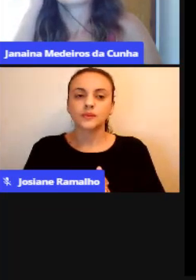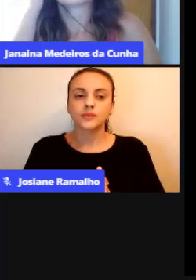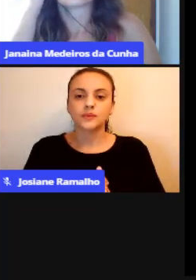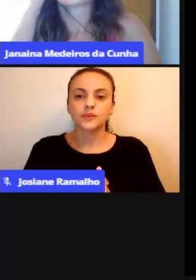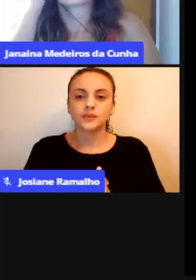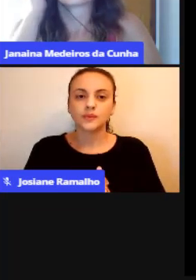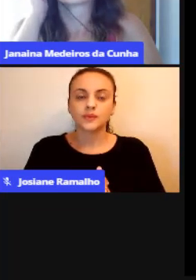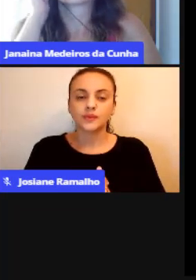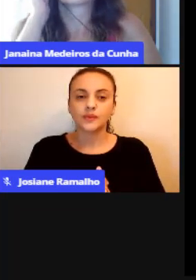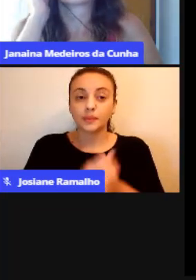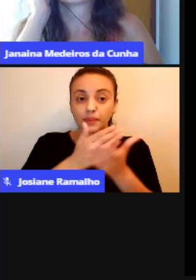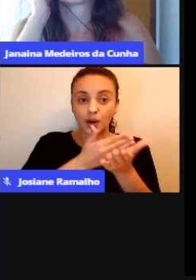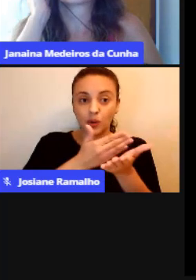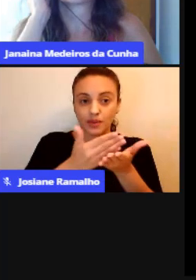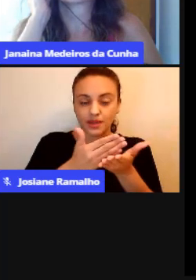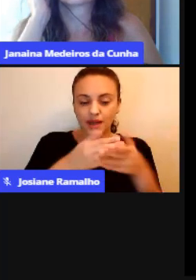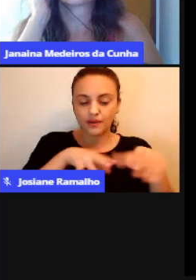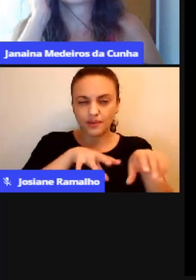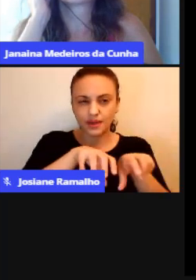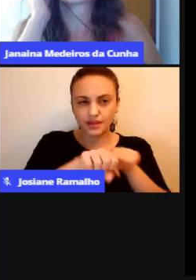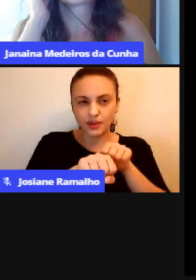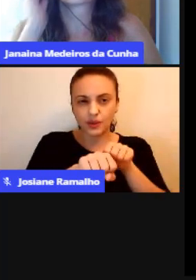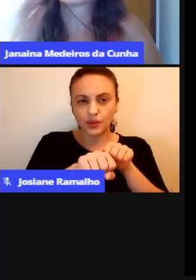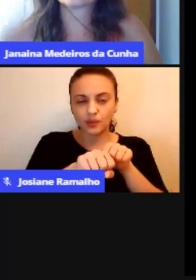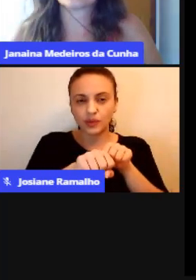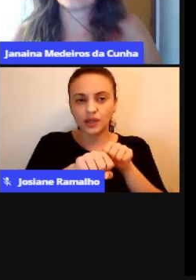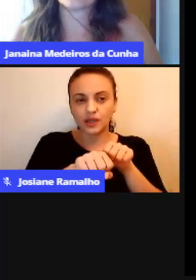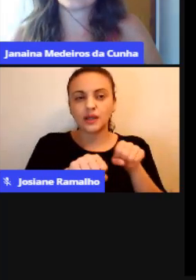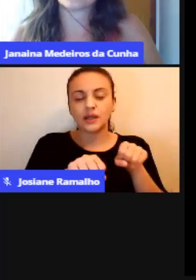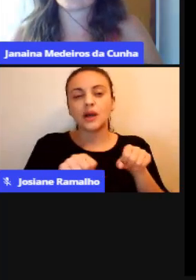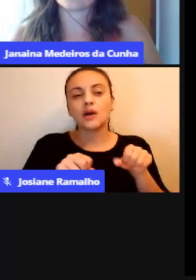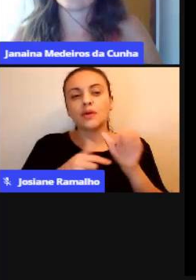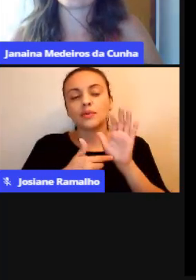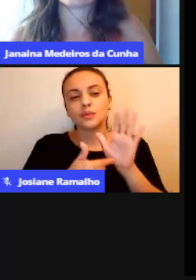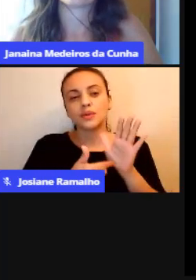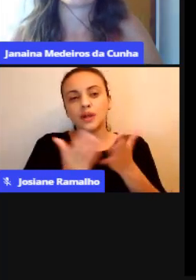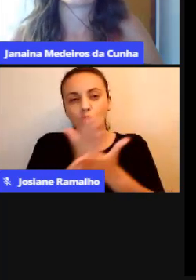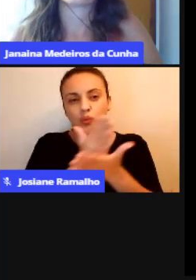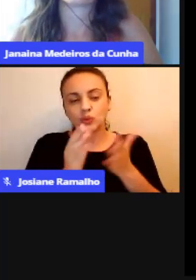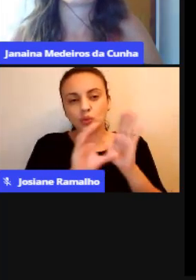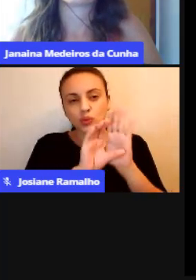Para iniciar nossa formação, nós trouxemos alguns conceitos